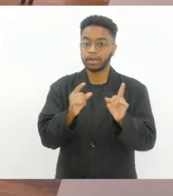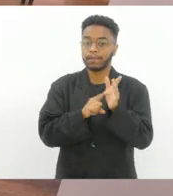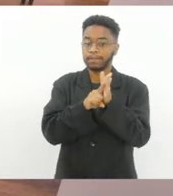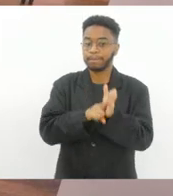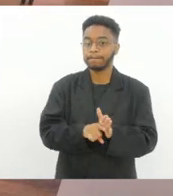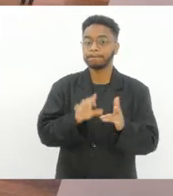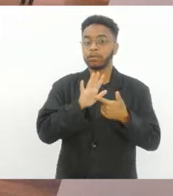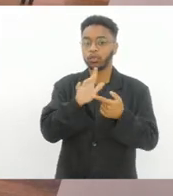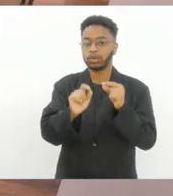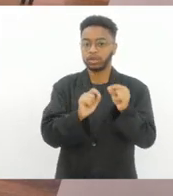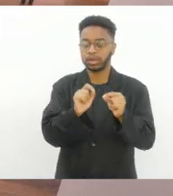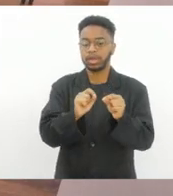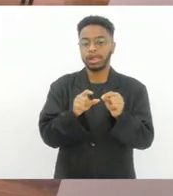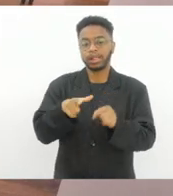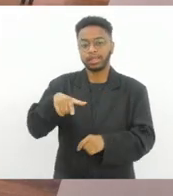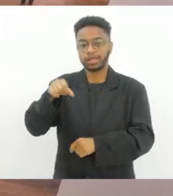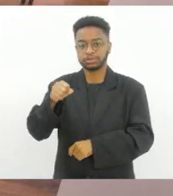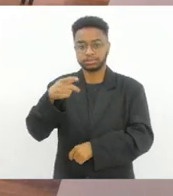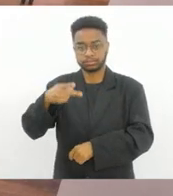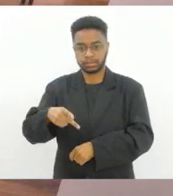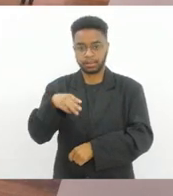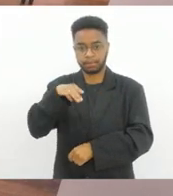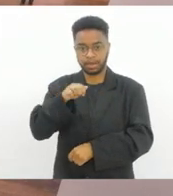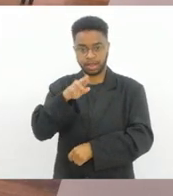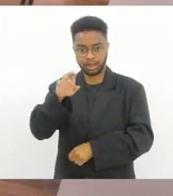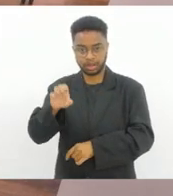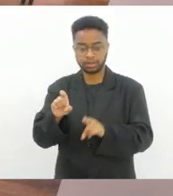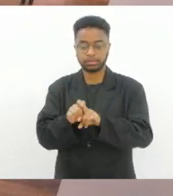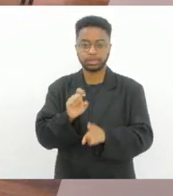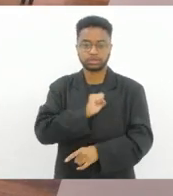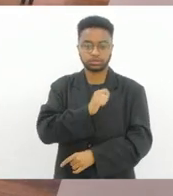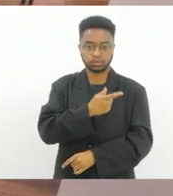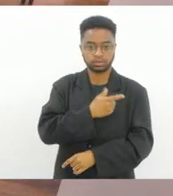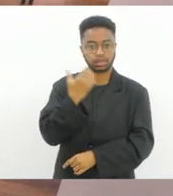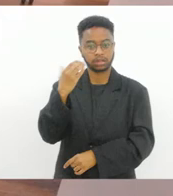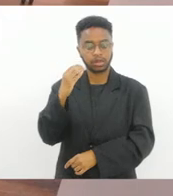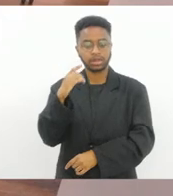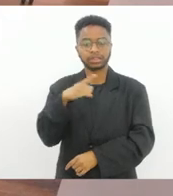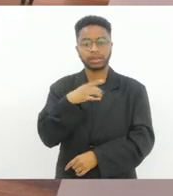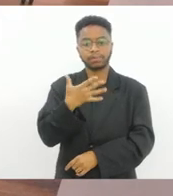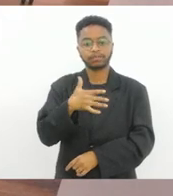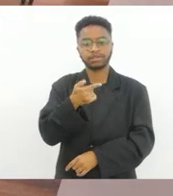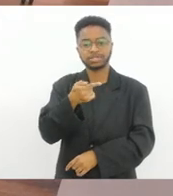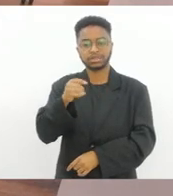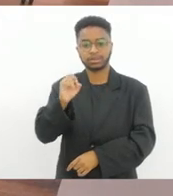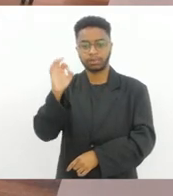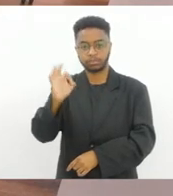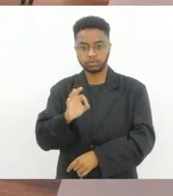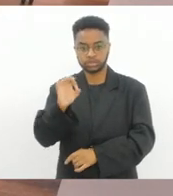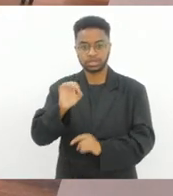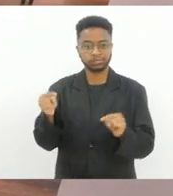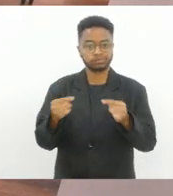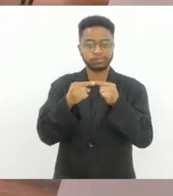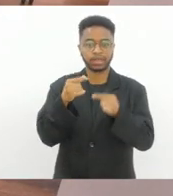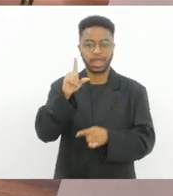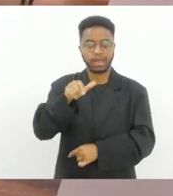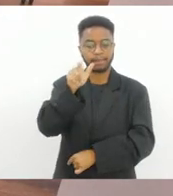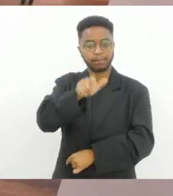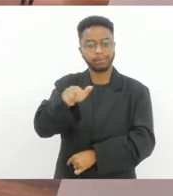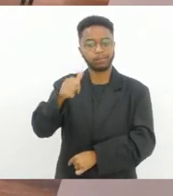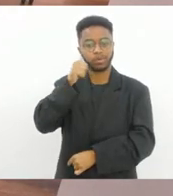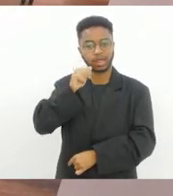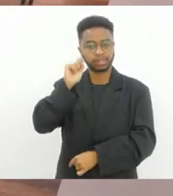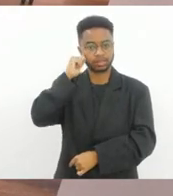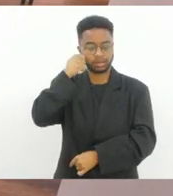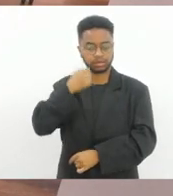nossas lésbicas, tanto do Complexo de Favelas da Maré como de Niterói e São Gonçalo, deram um número de 70% das respondentes negras. Então, quando eu